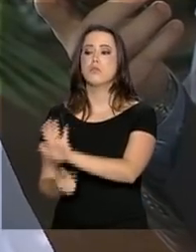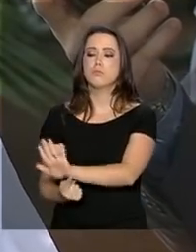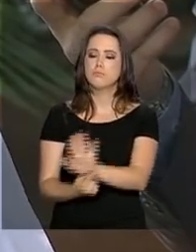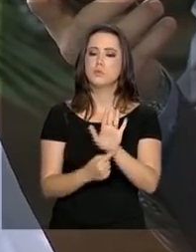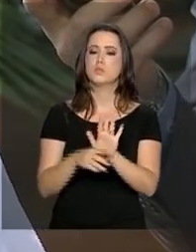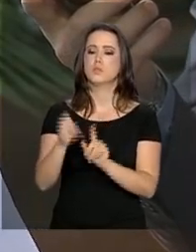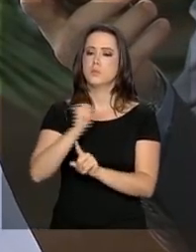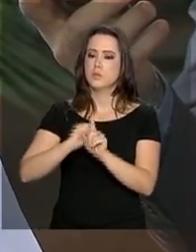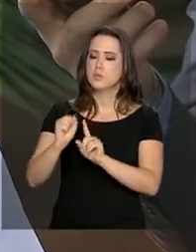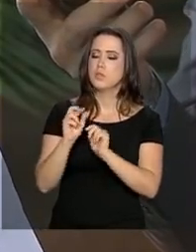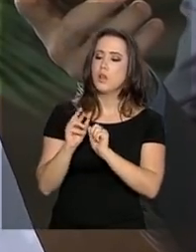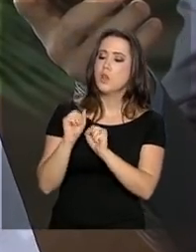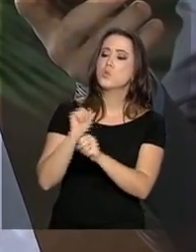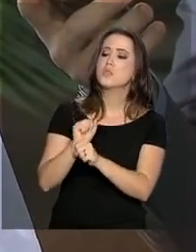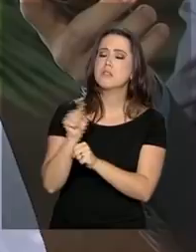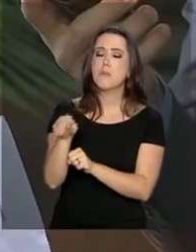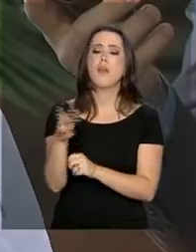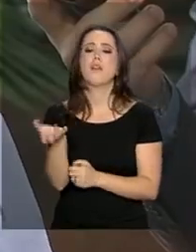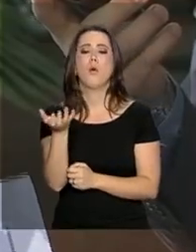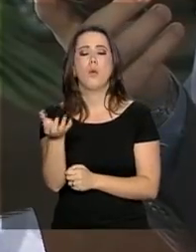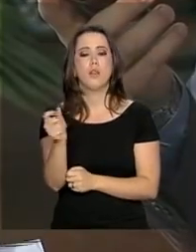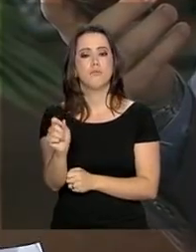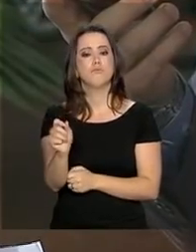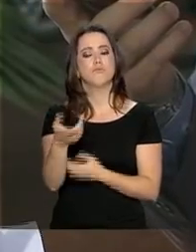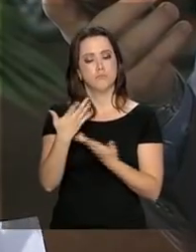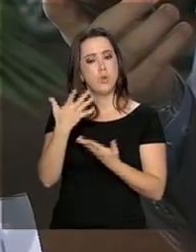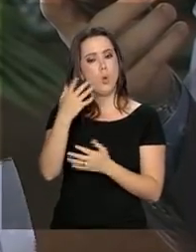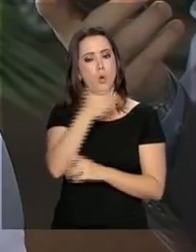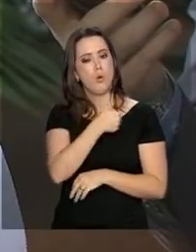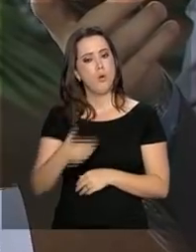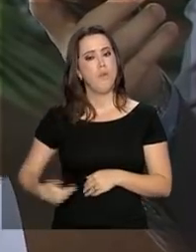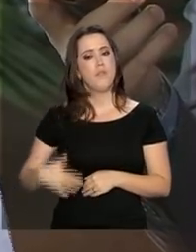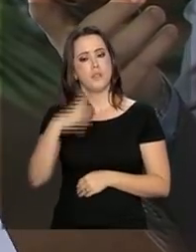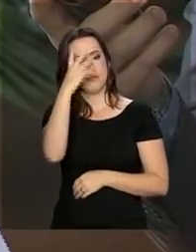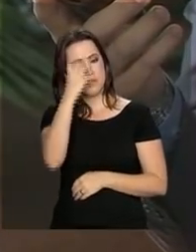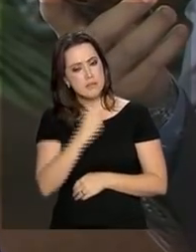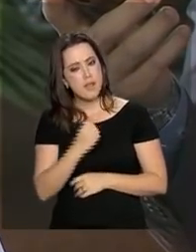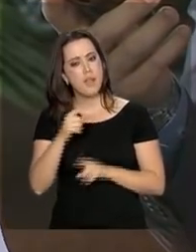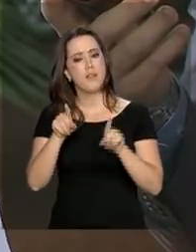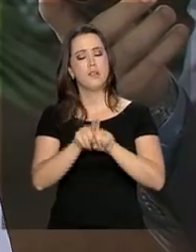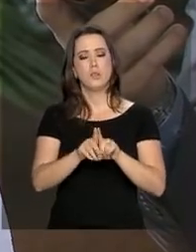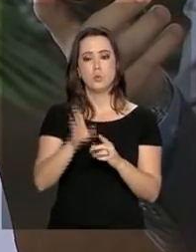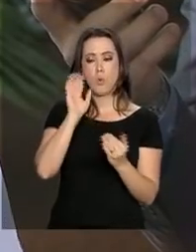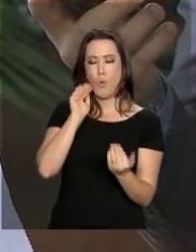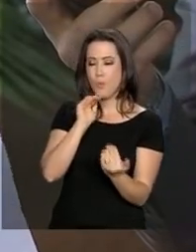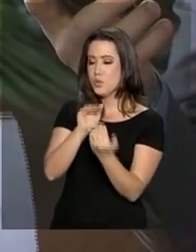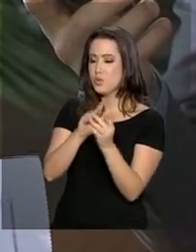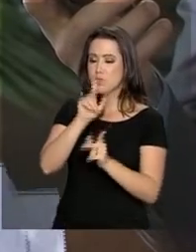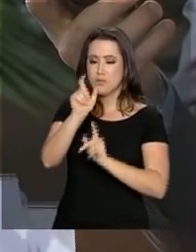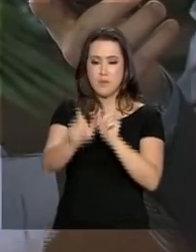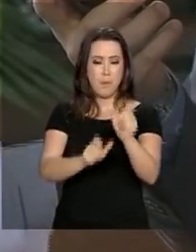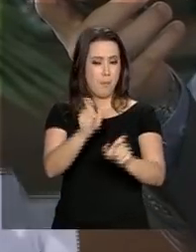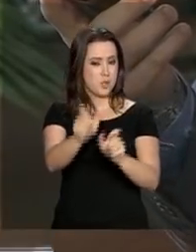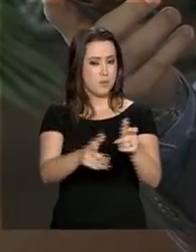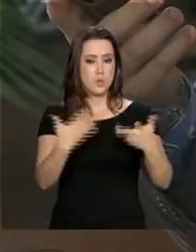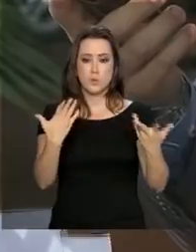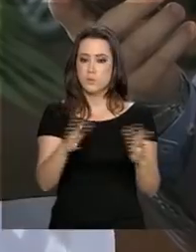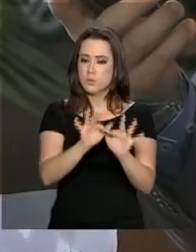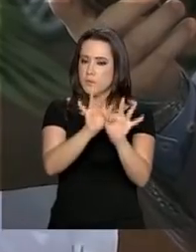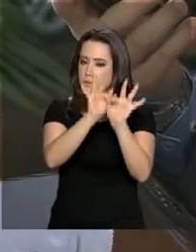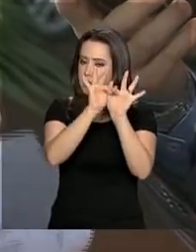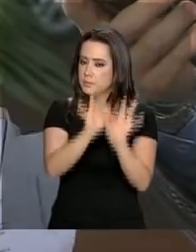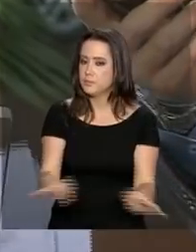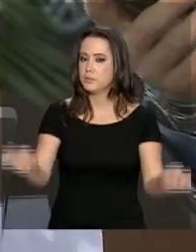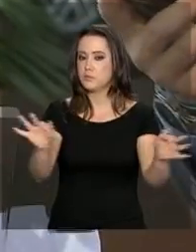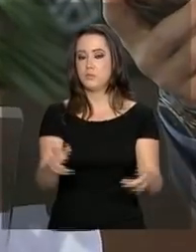espera da gente um governo sério honesto voltado para as pessoas e chuto